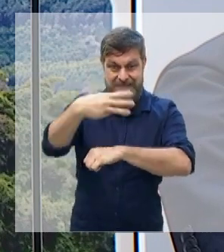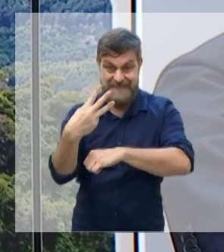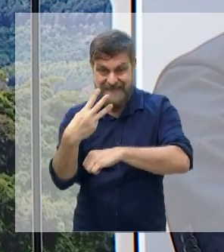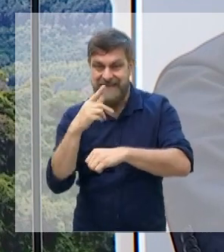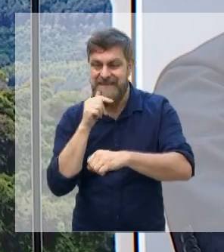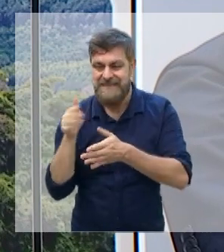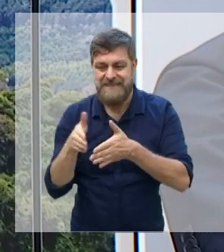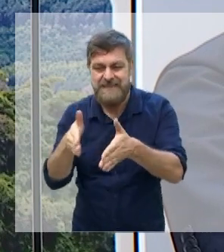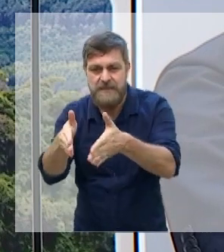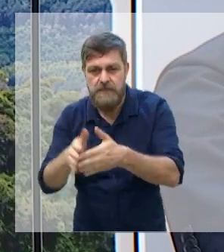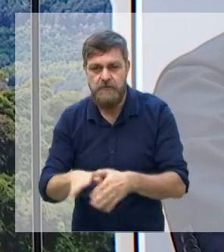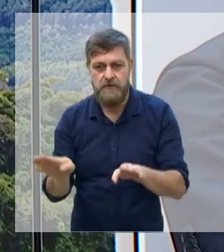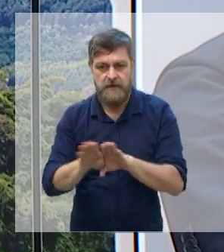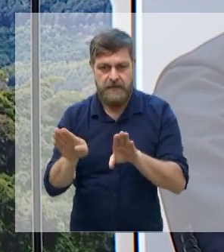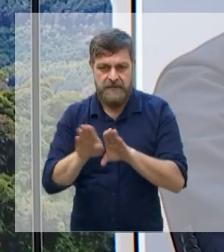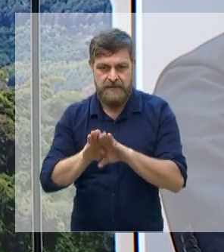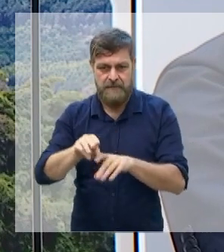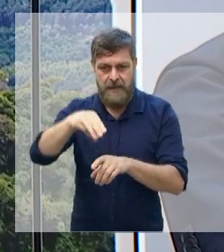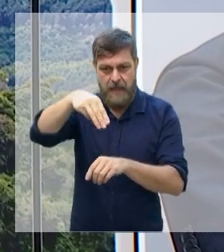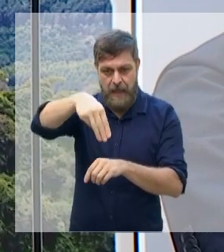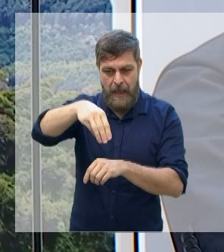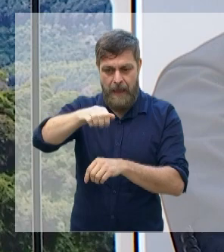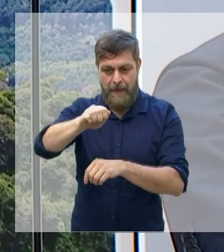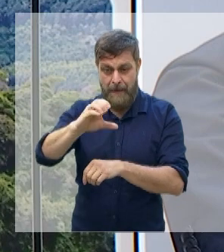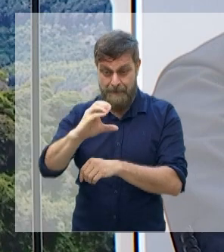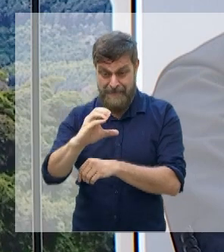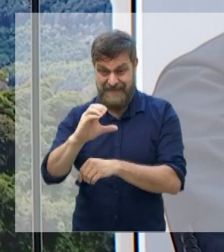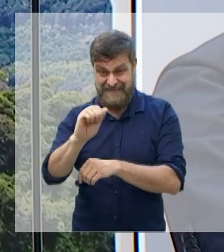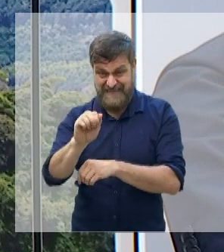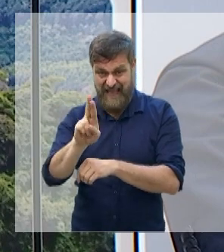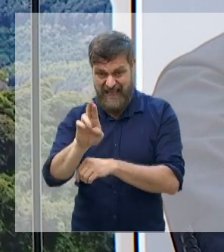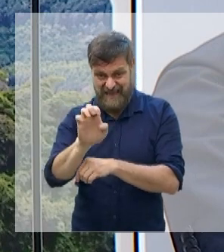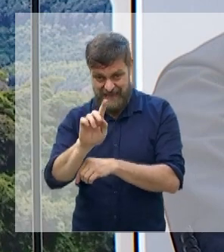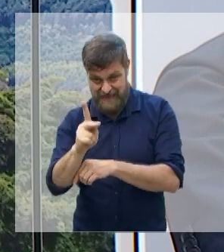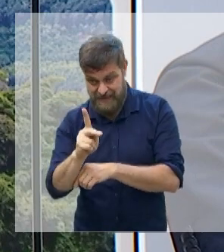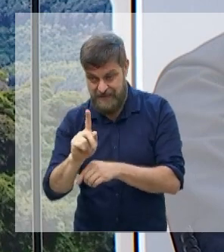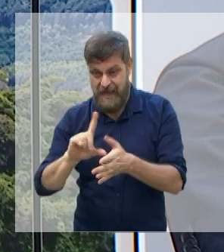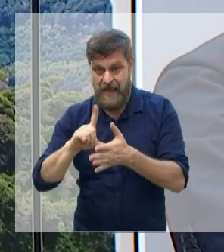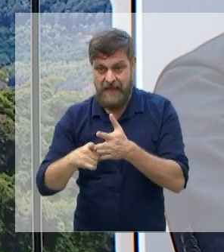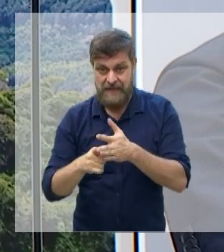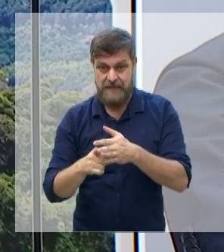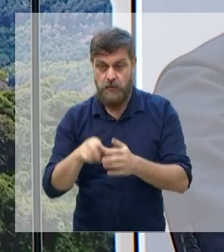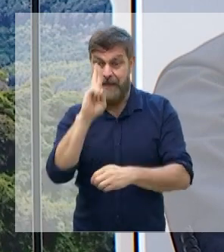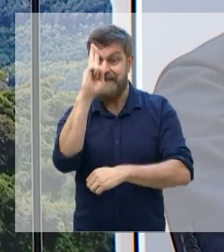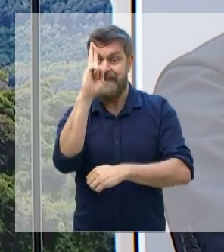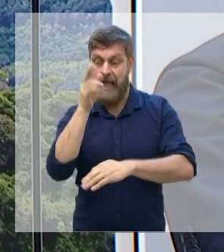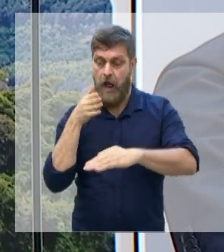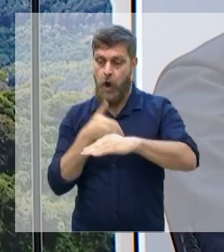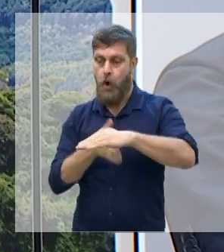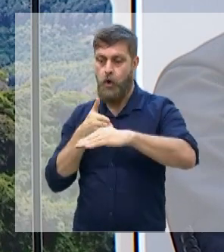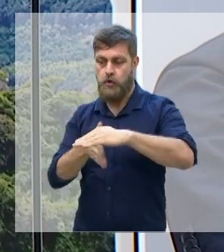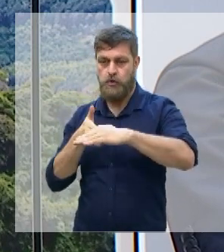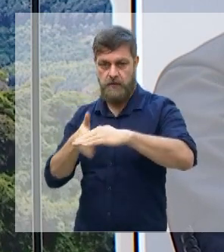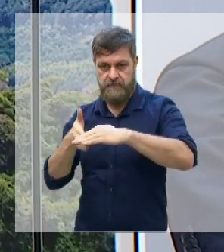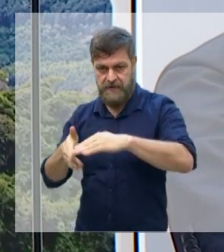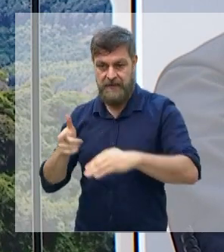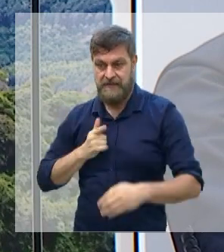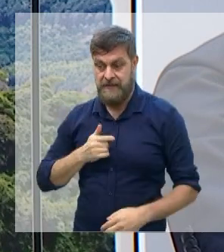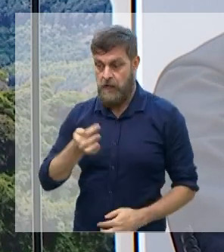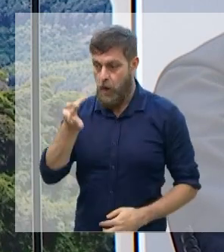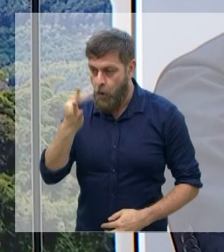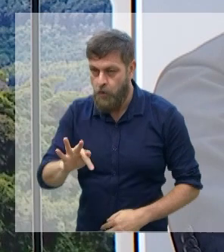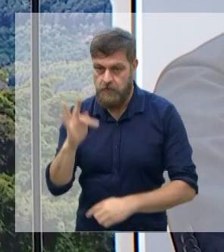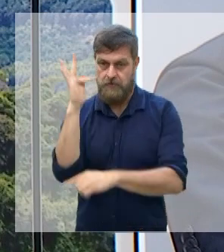e adotou as carinhas passam pela rodoviária na rodoviária terá 1 outro terminal